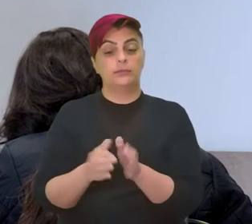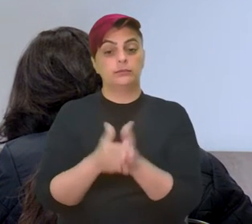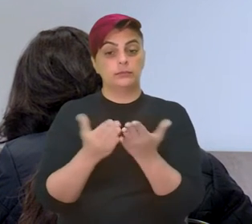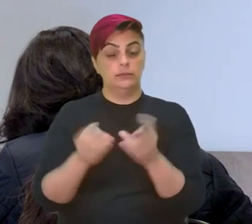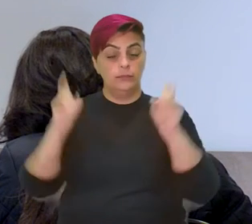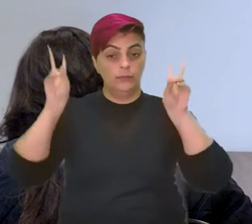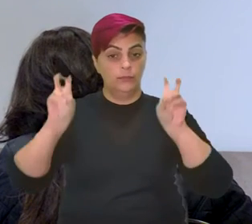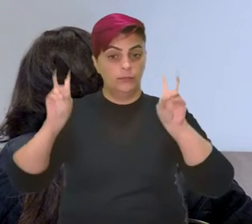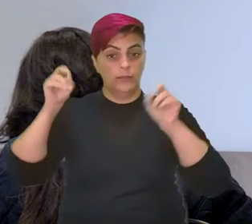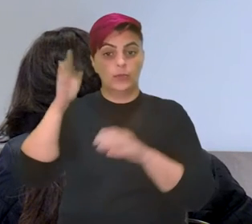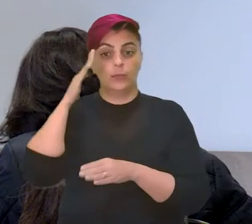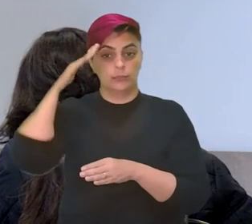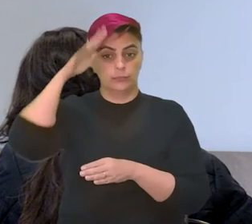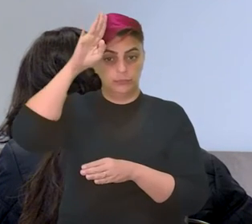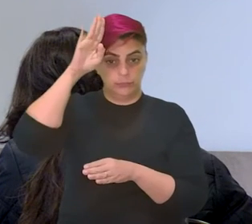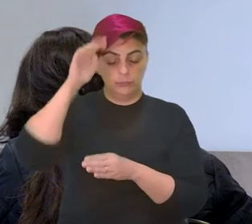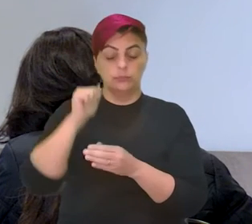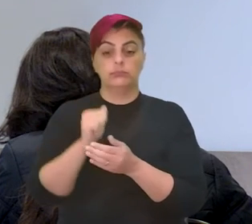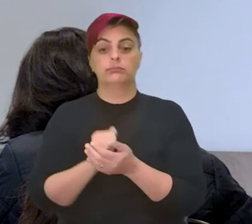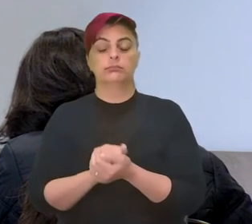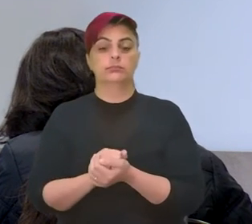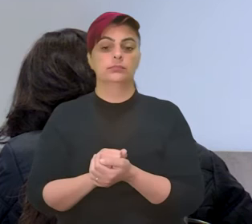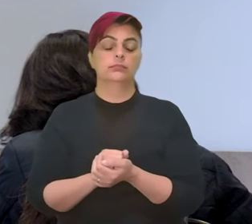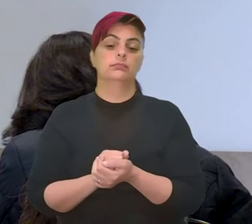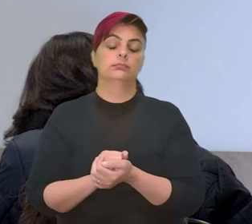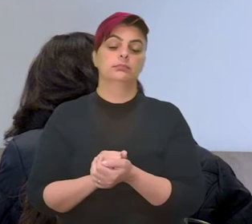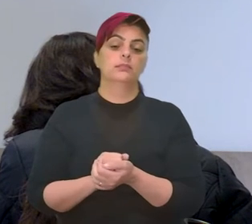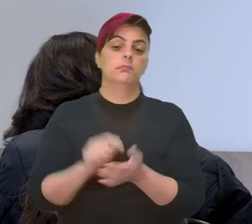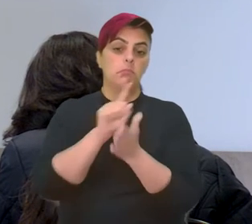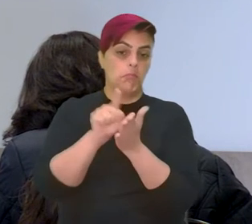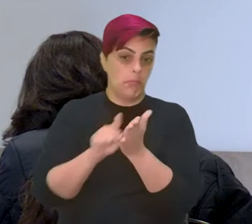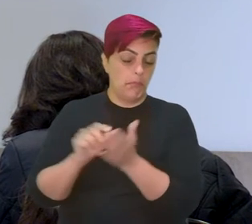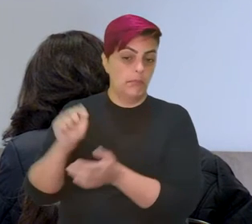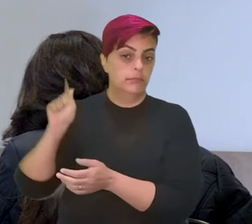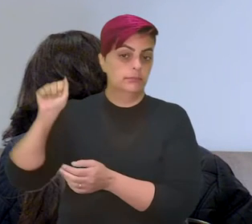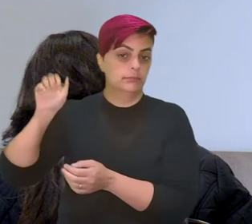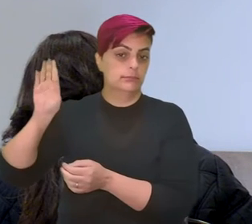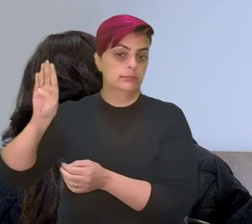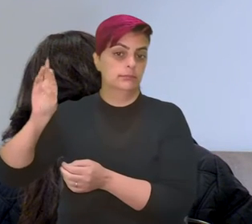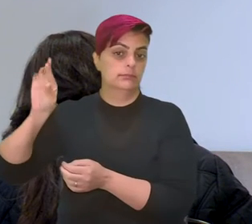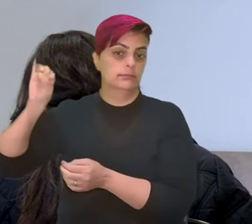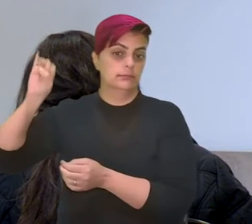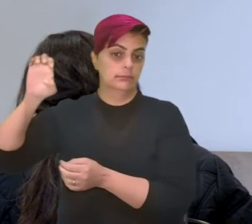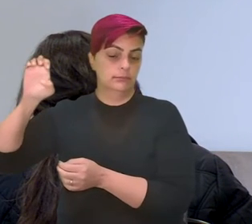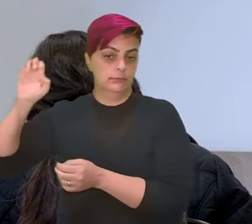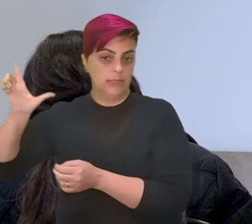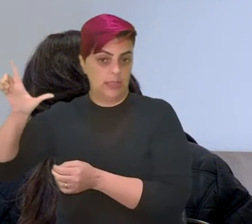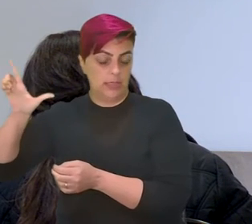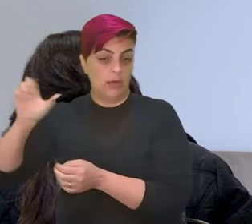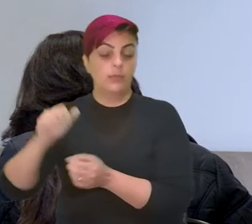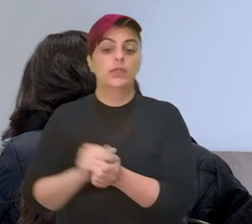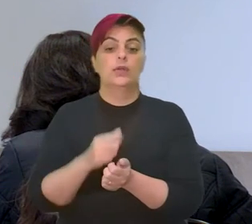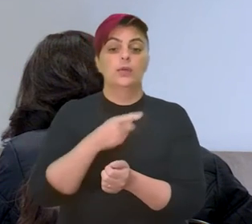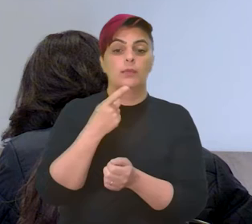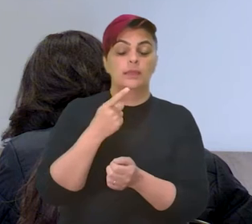categorias nativas como cidadão de bem. E a pesquisa de Gabriel Feltran, que participa amanhã desse seminário, que